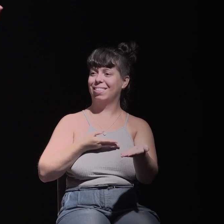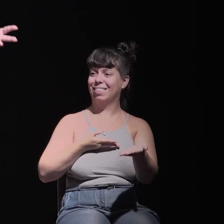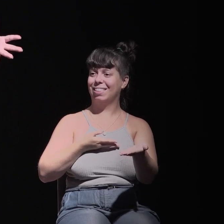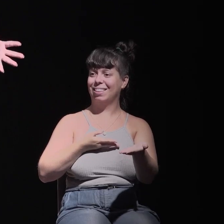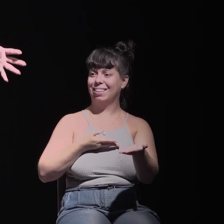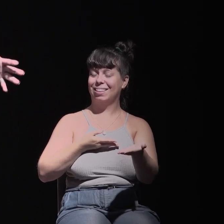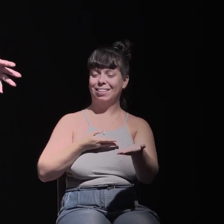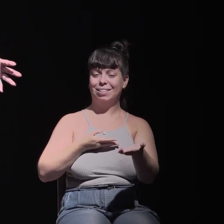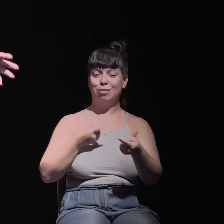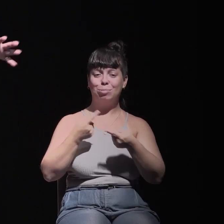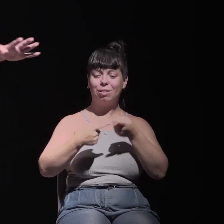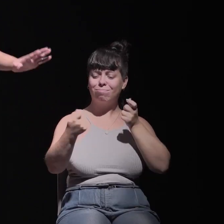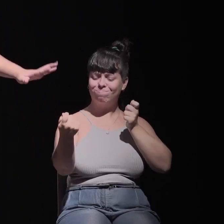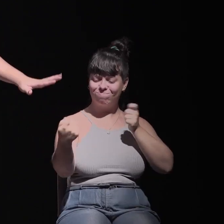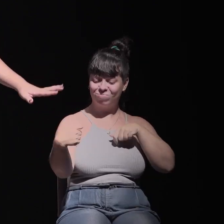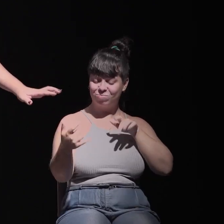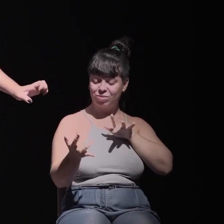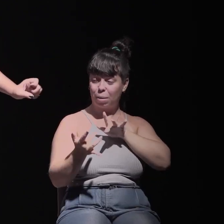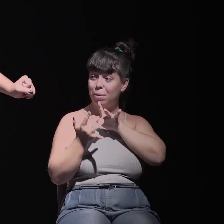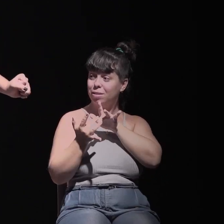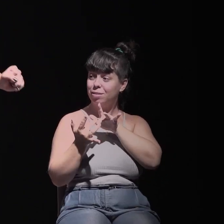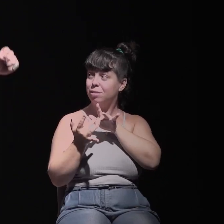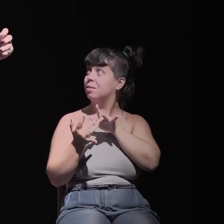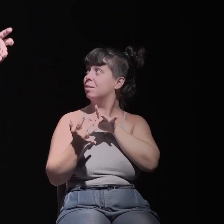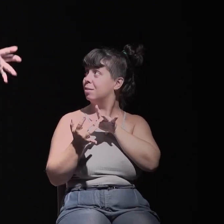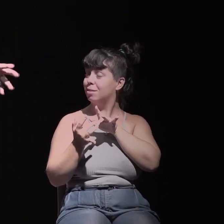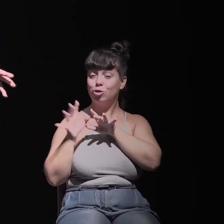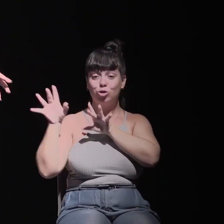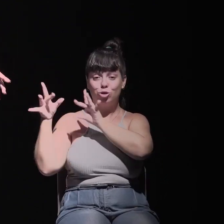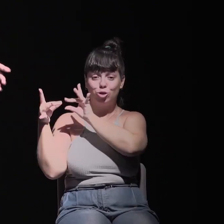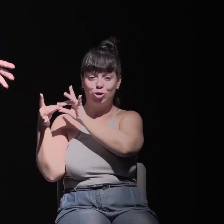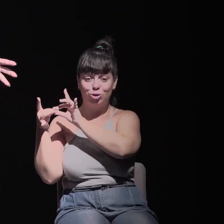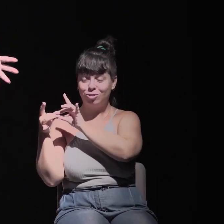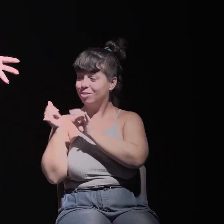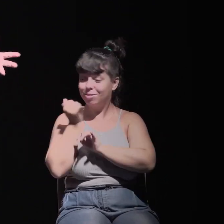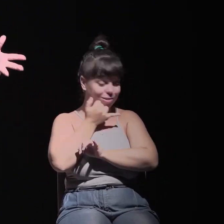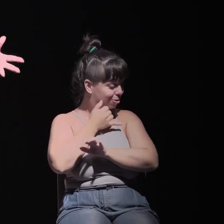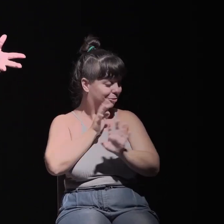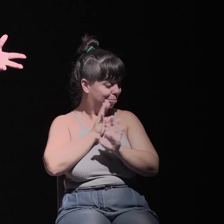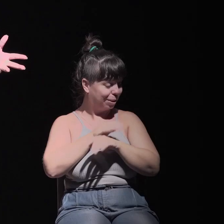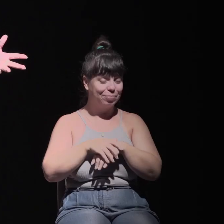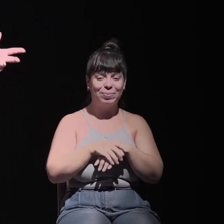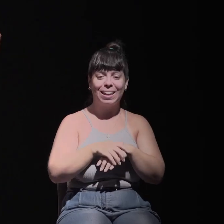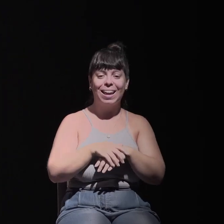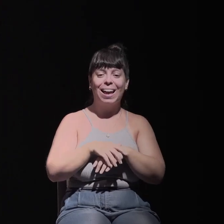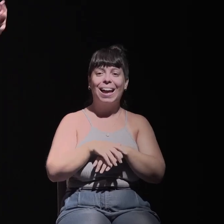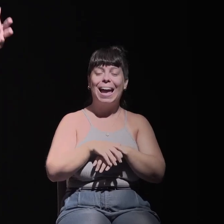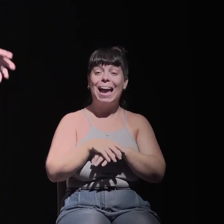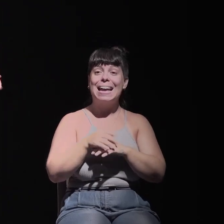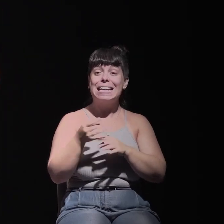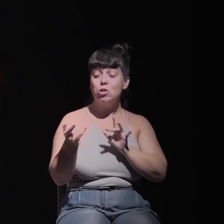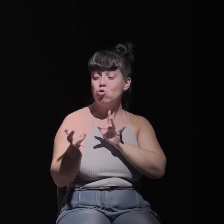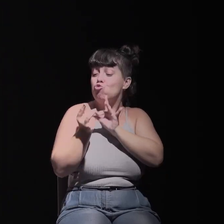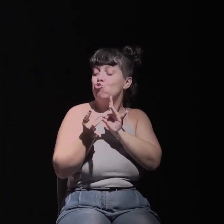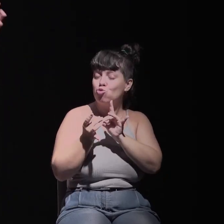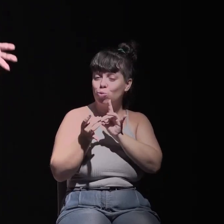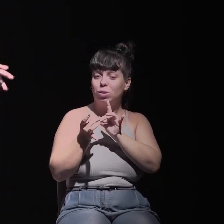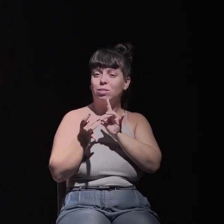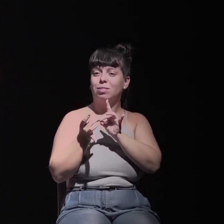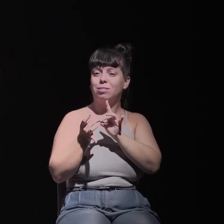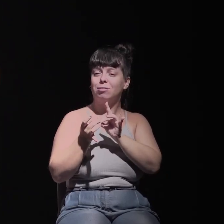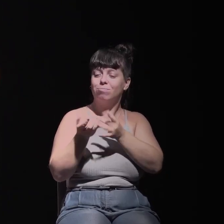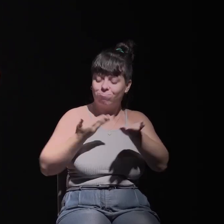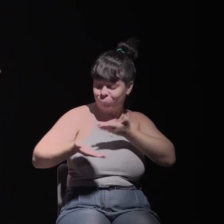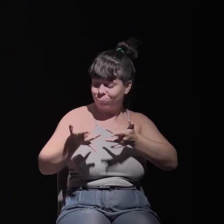pela capacidade afetiva de estar junto, pela capacidade afetiva de estar junto, produzindo afeto,